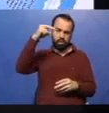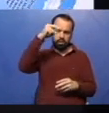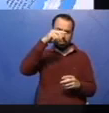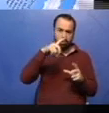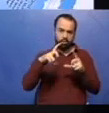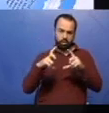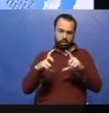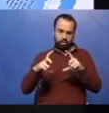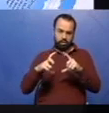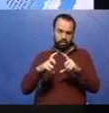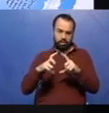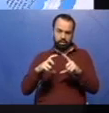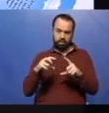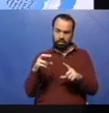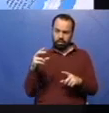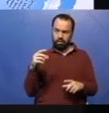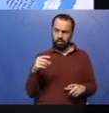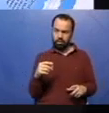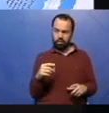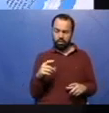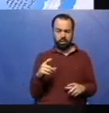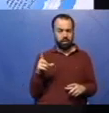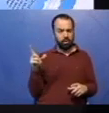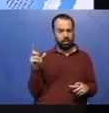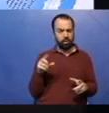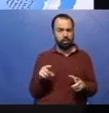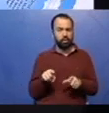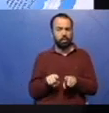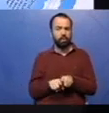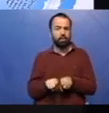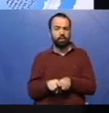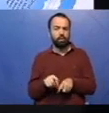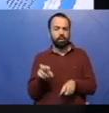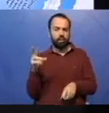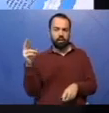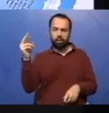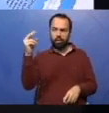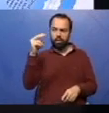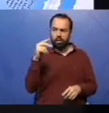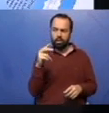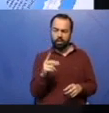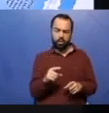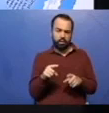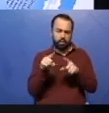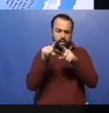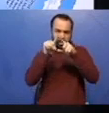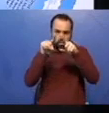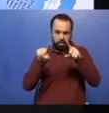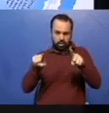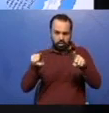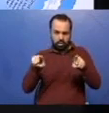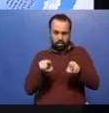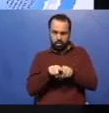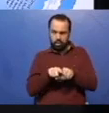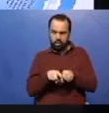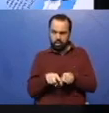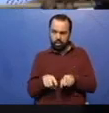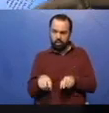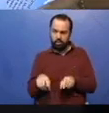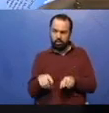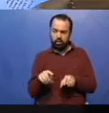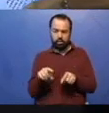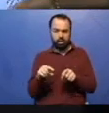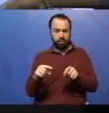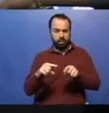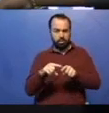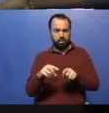círculo e recortar a imagem do triângulo aqui que está no meio, né? Essa parte mais clara em cima